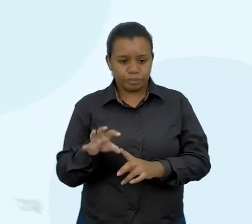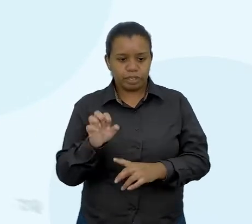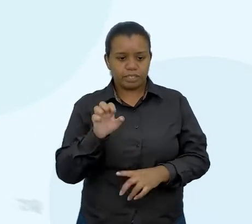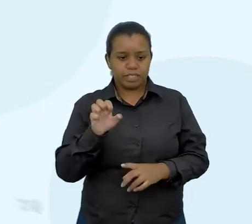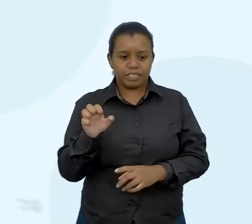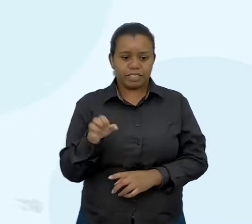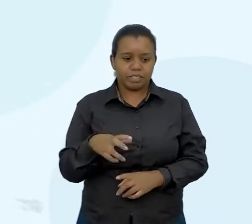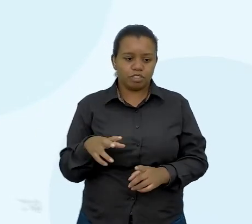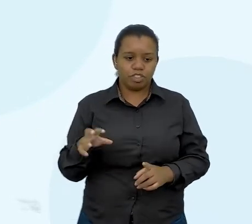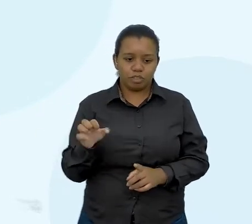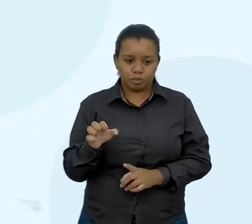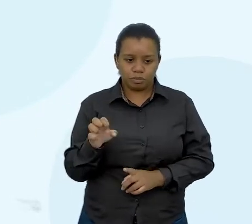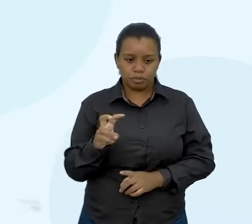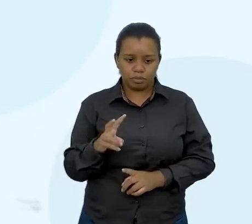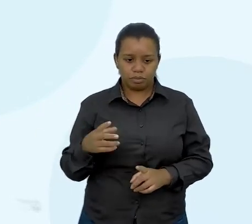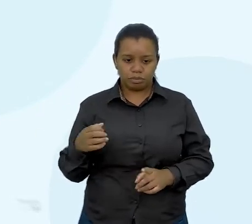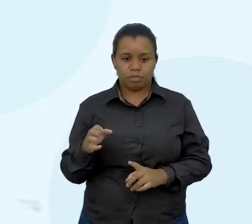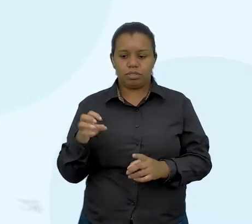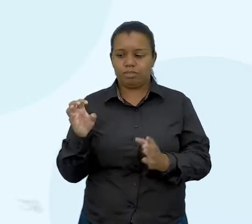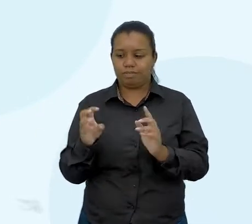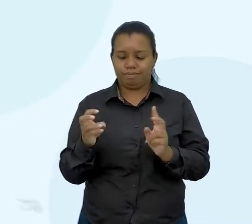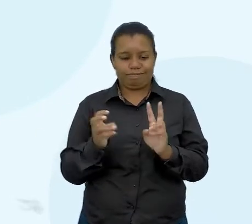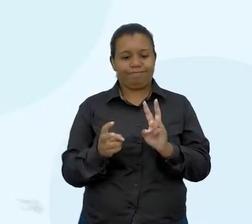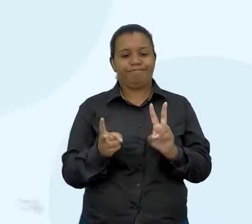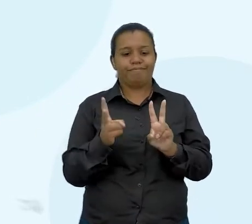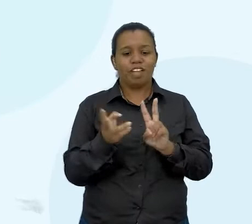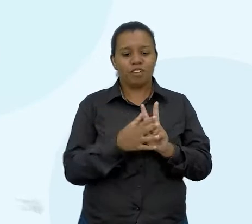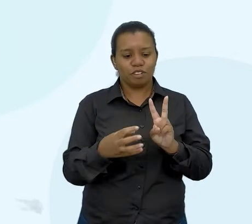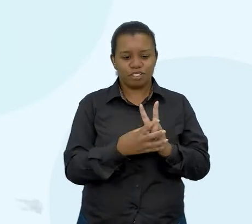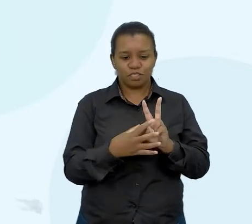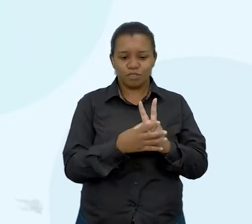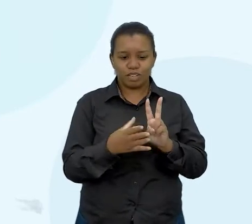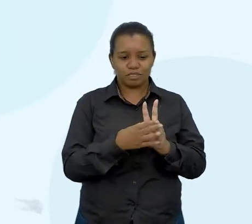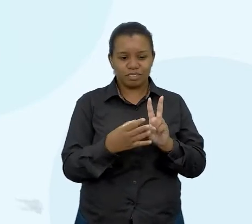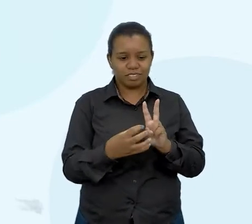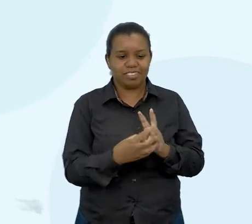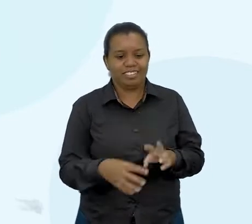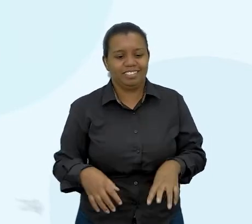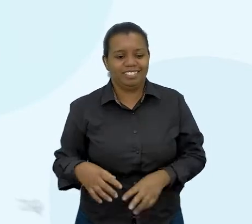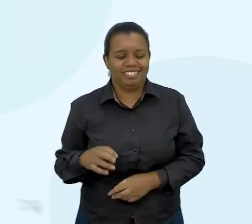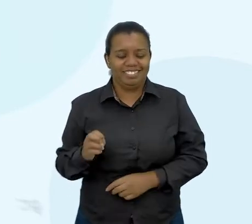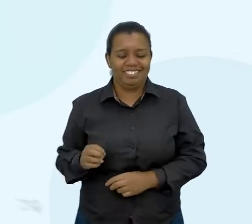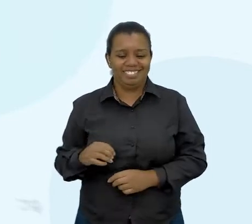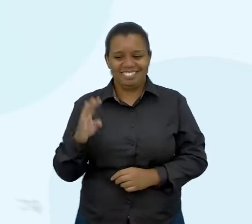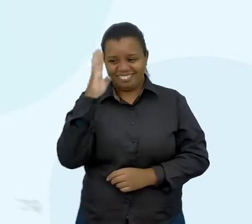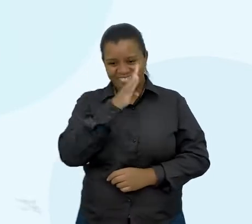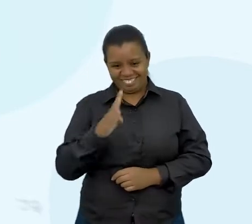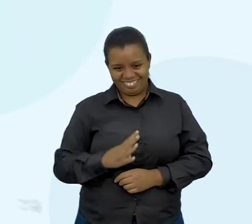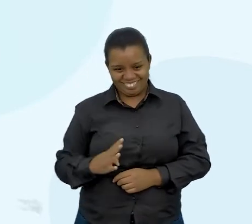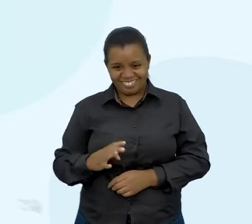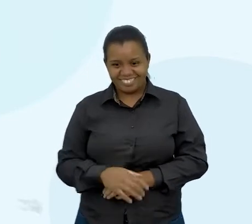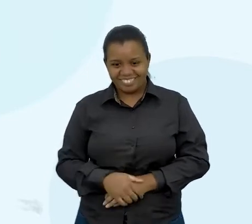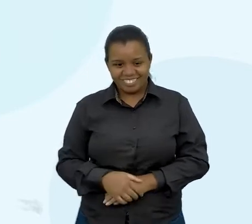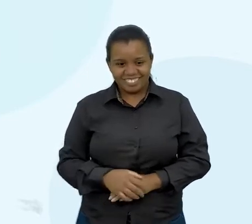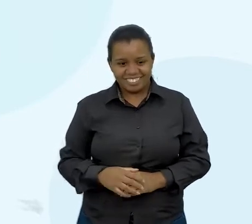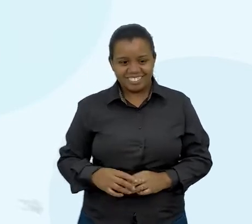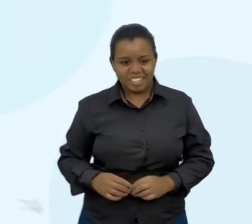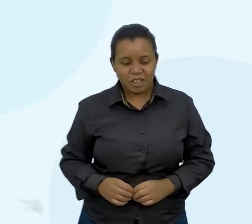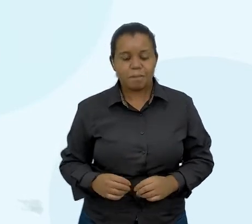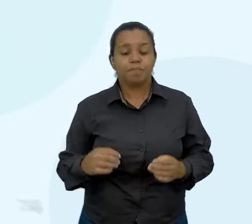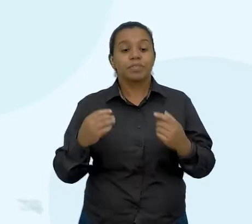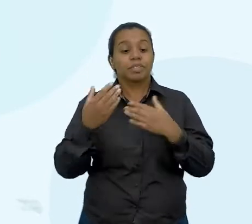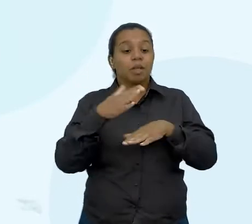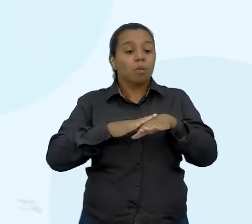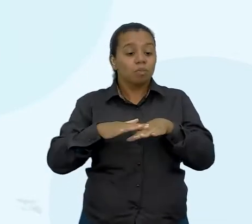melhor aqui no Brasil. Então, pessoas dessa etnia buscam uma vida melhor no Brasil. Quando nós falamos sobre